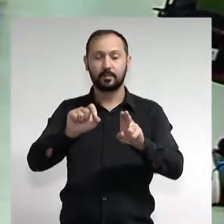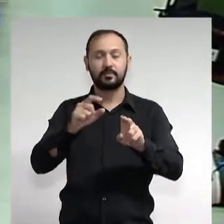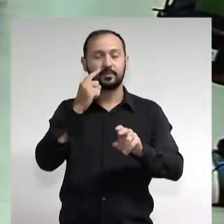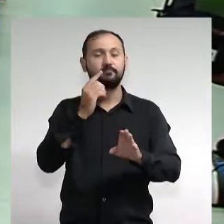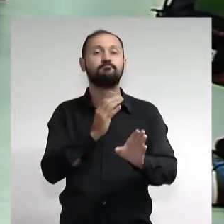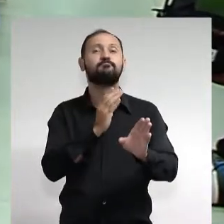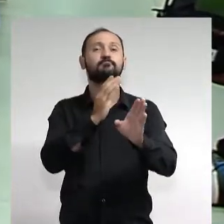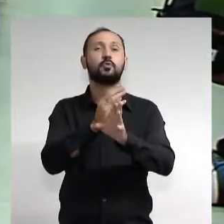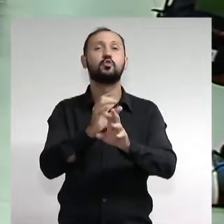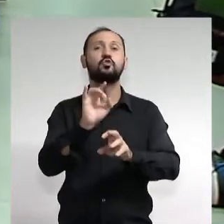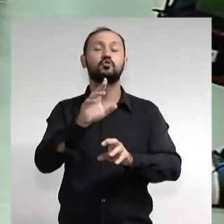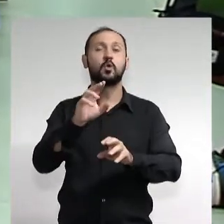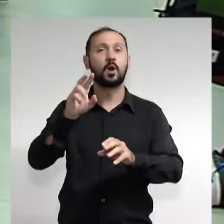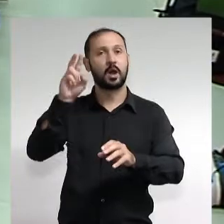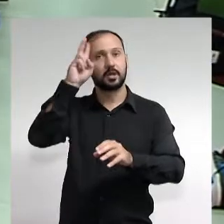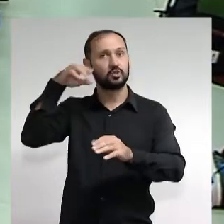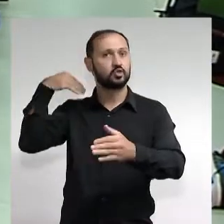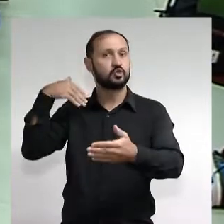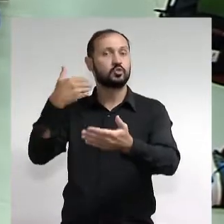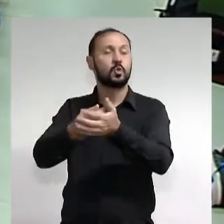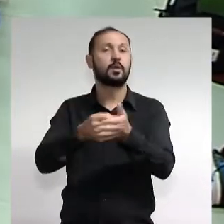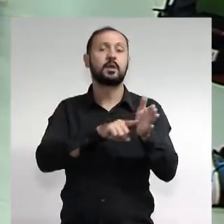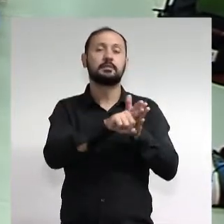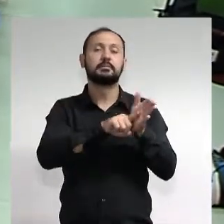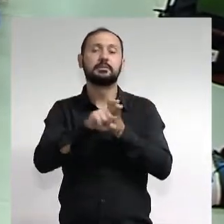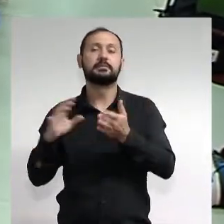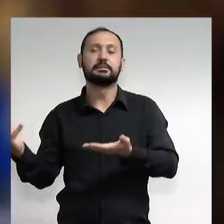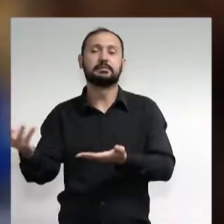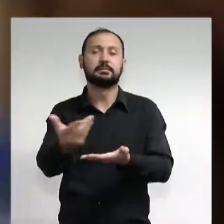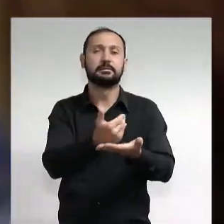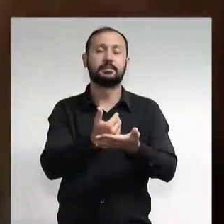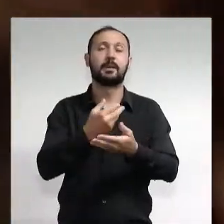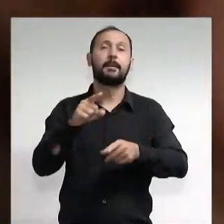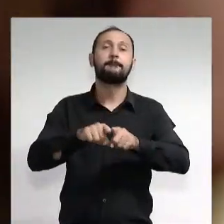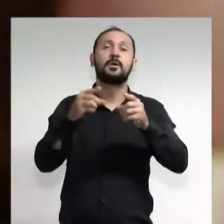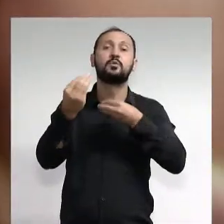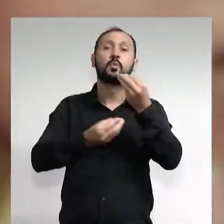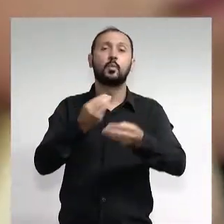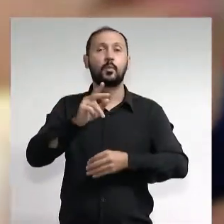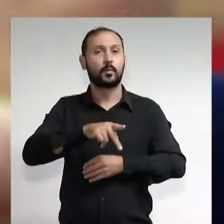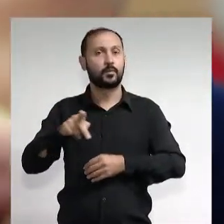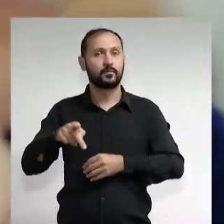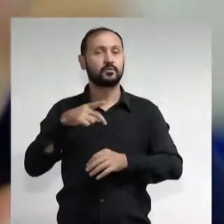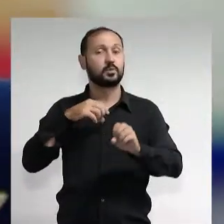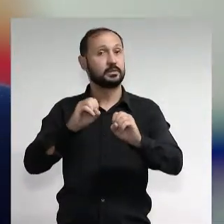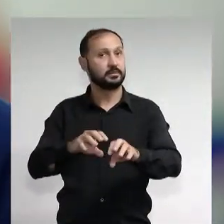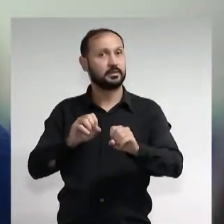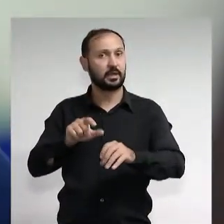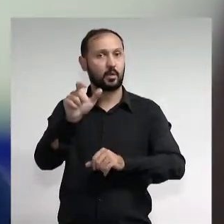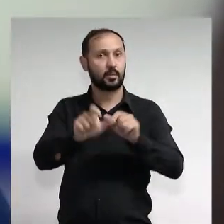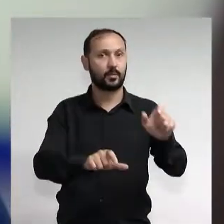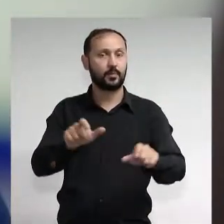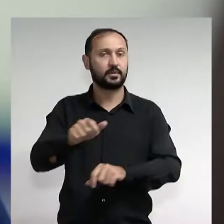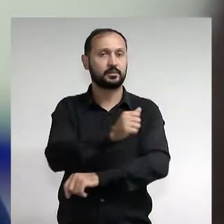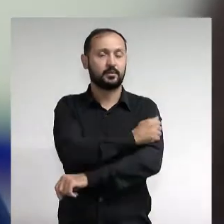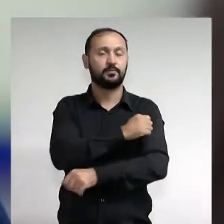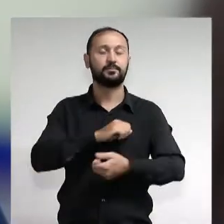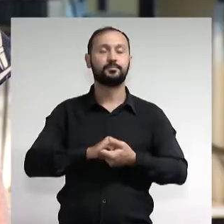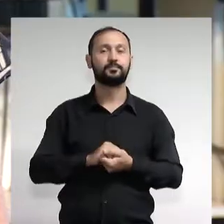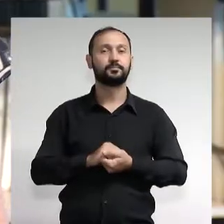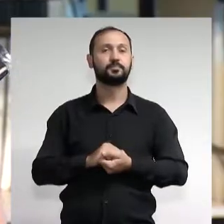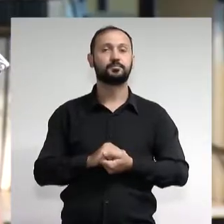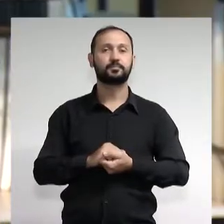do Sul investigou não só o histórico de pesquisas no estado, bem como a forma com que professores lidam com esses